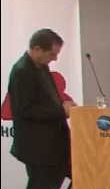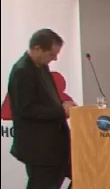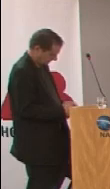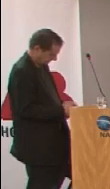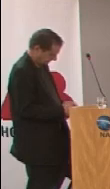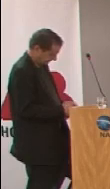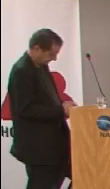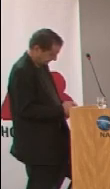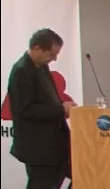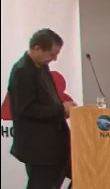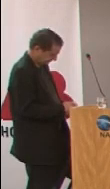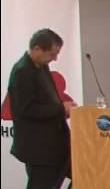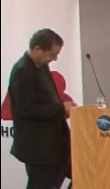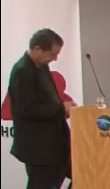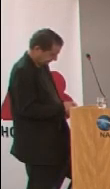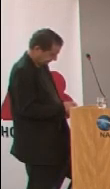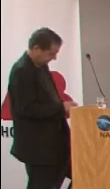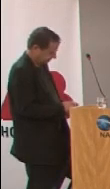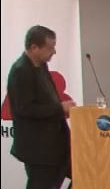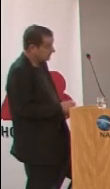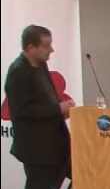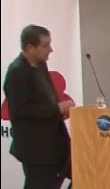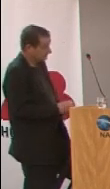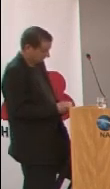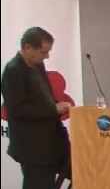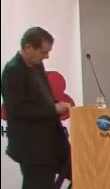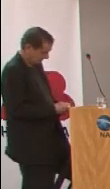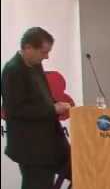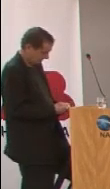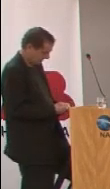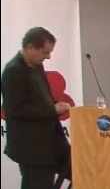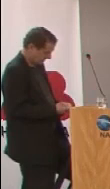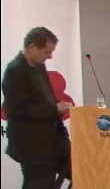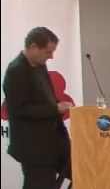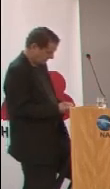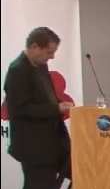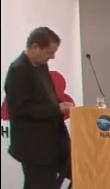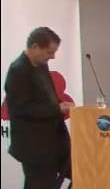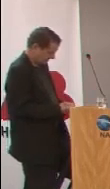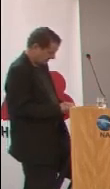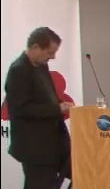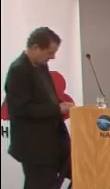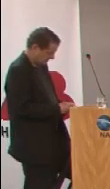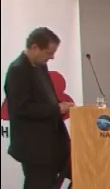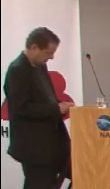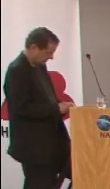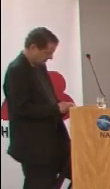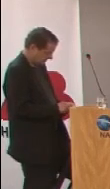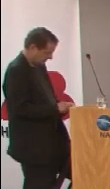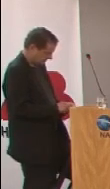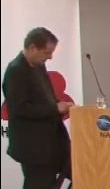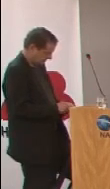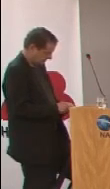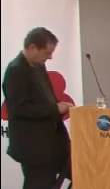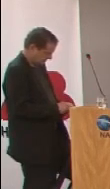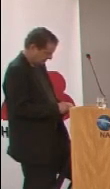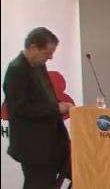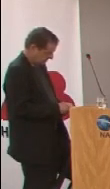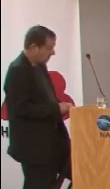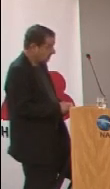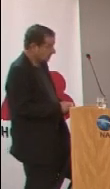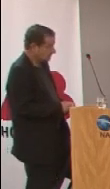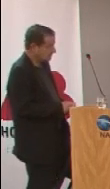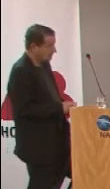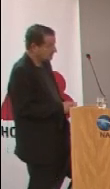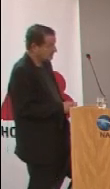aqueles lutadores por direitos humanos também possam compreender e trazer para essa realidade essa lógica de dizer, olha, somos todos iguais, queremos a mesma